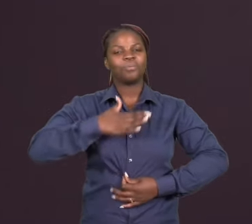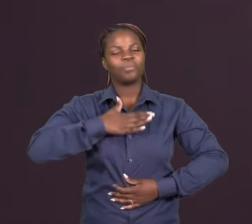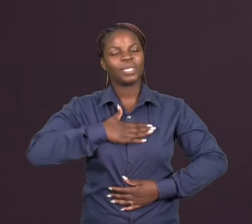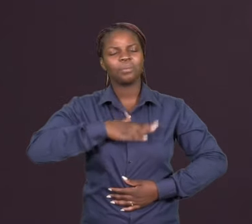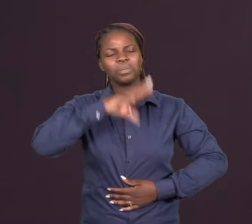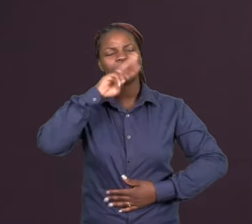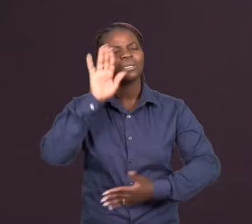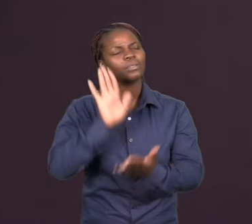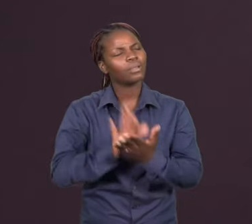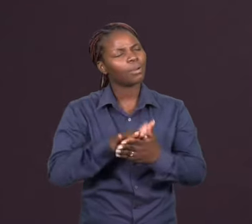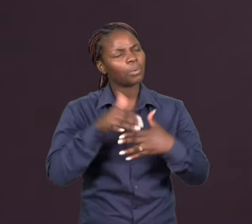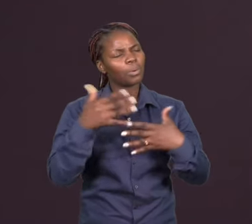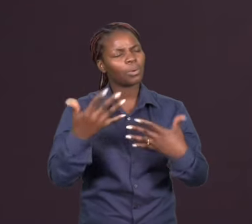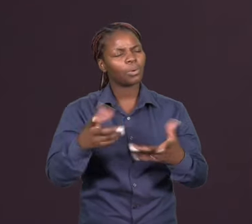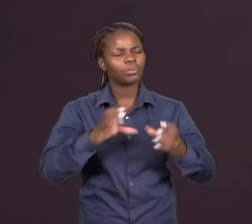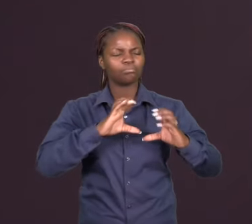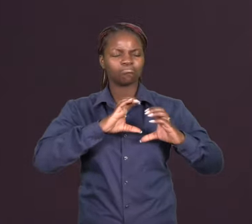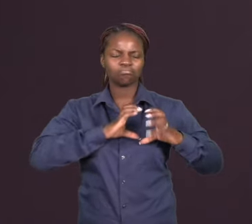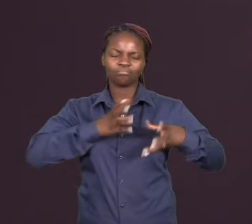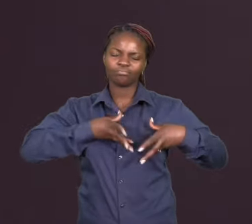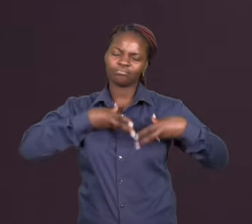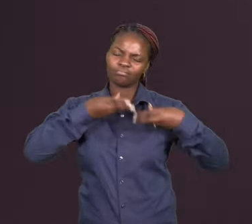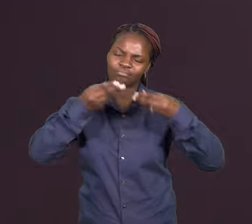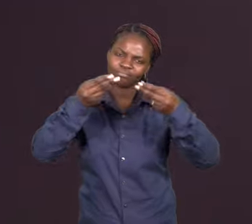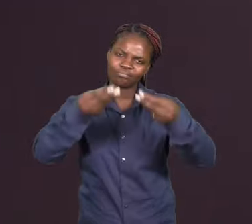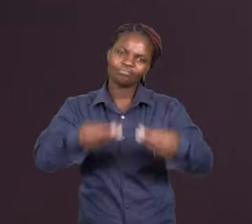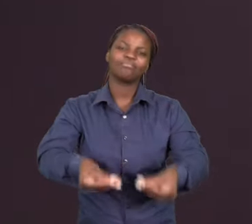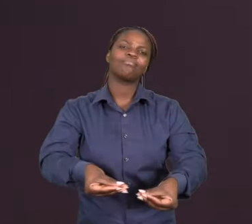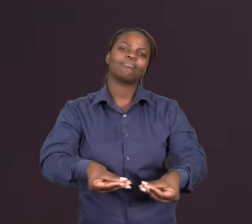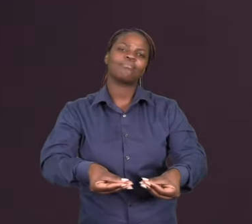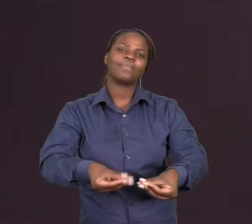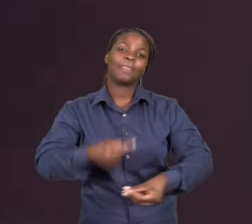ateka mbu yanga ateka